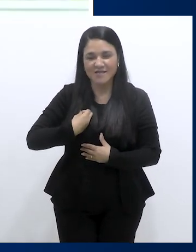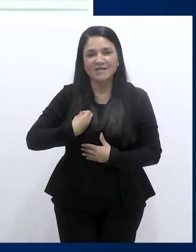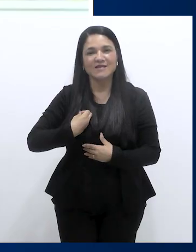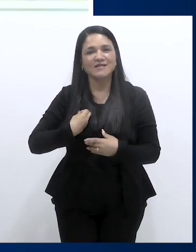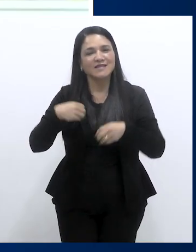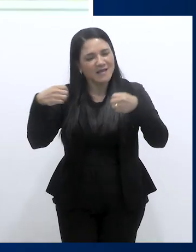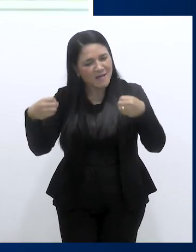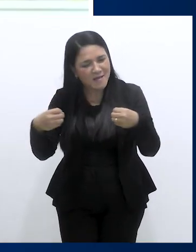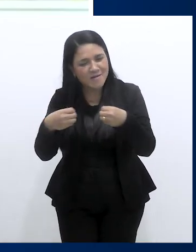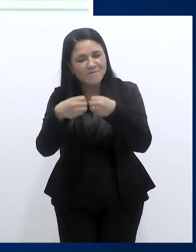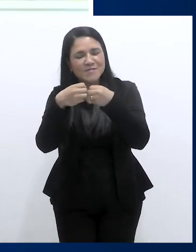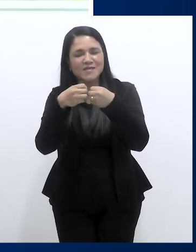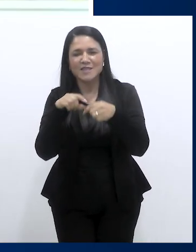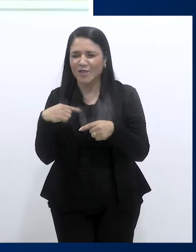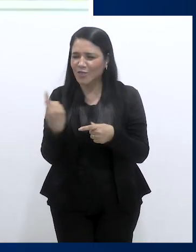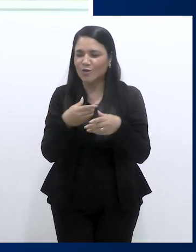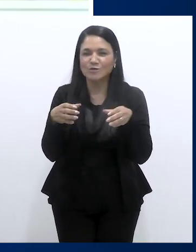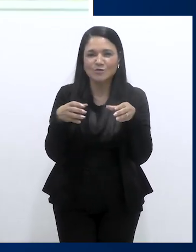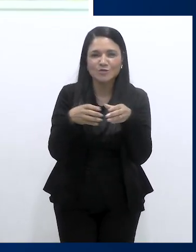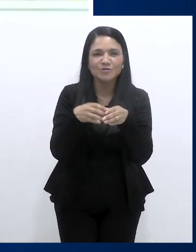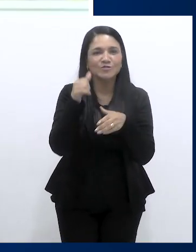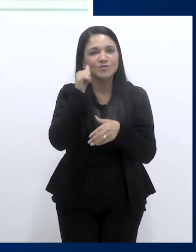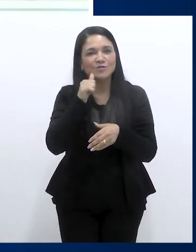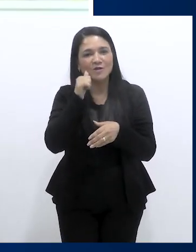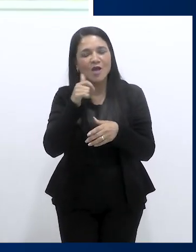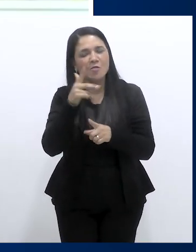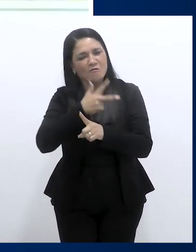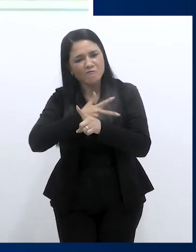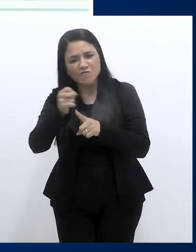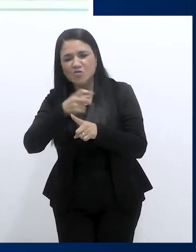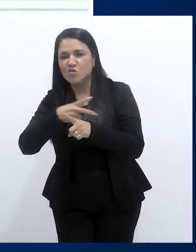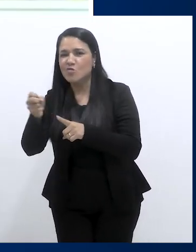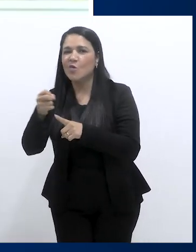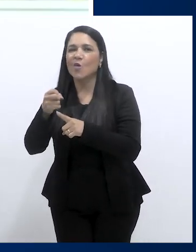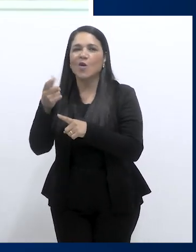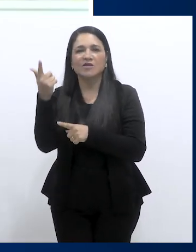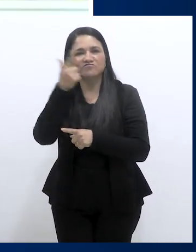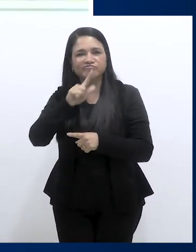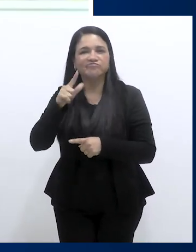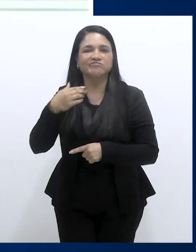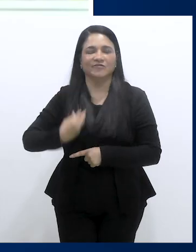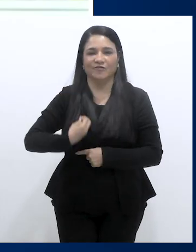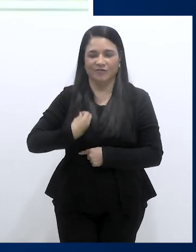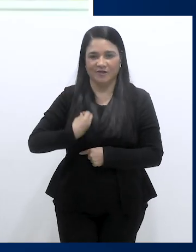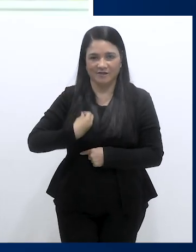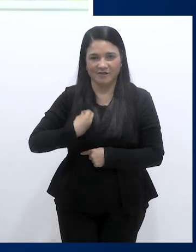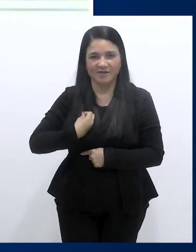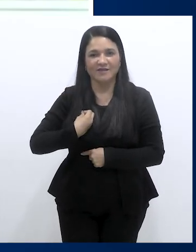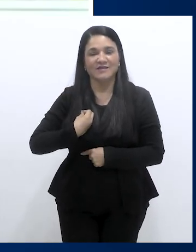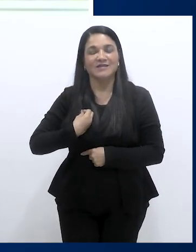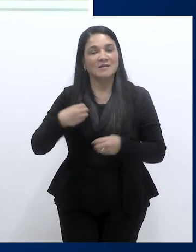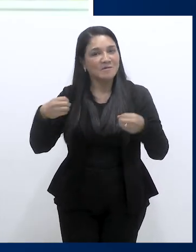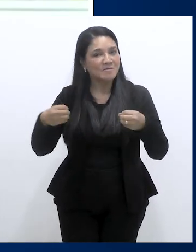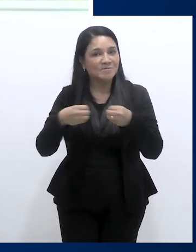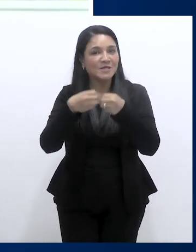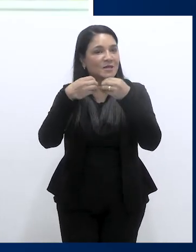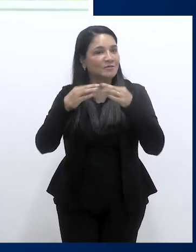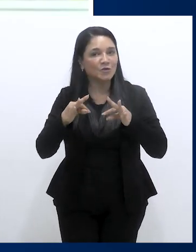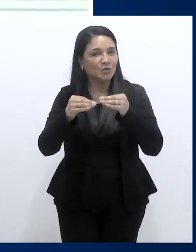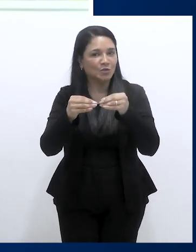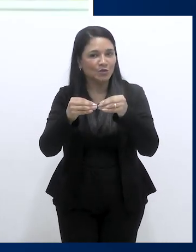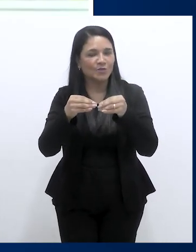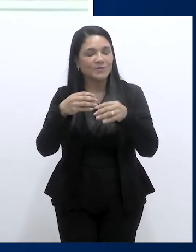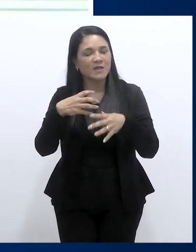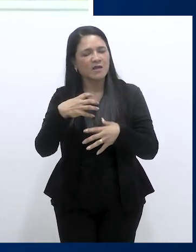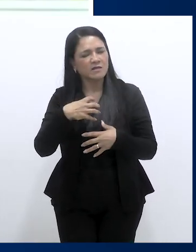brindamos a nós mesmas, brindamos ao que a gente conquistou na vida, brindávamos tudo. Mas aí a